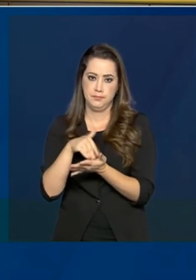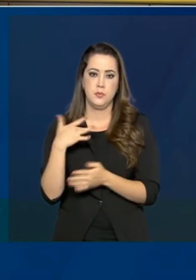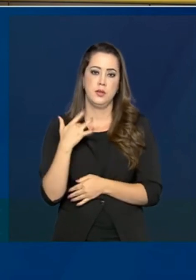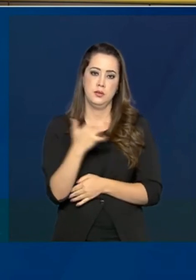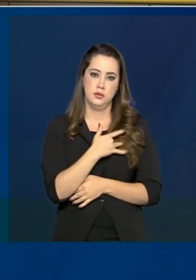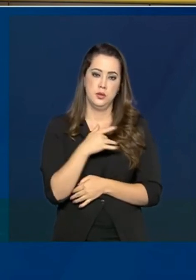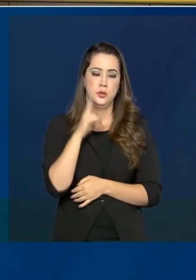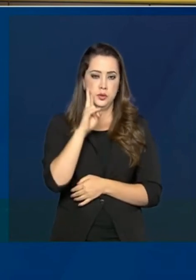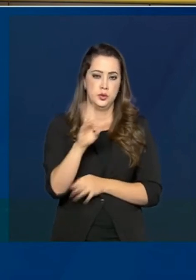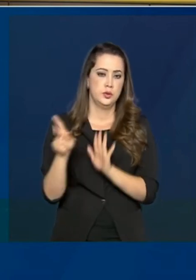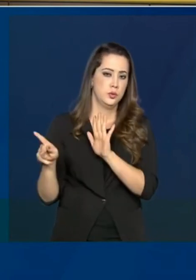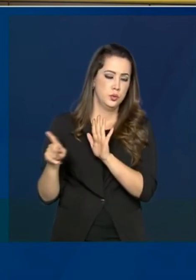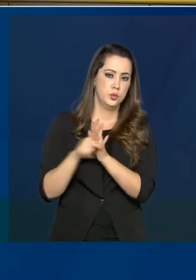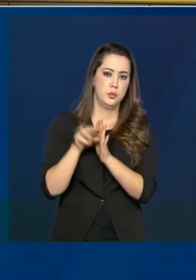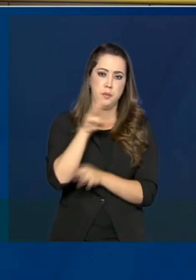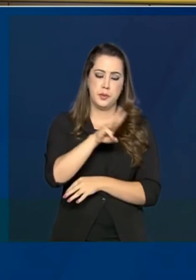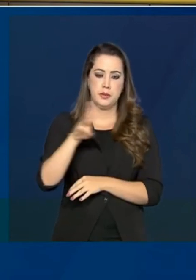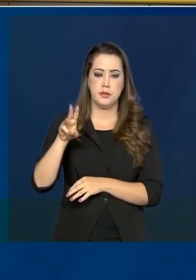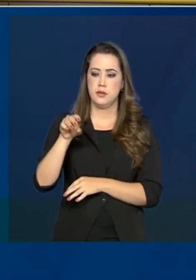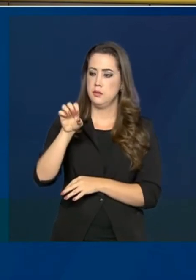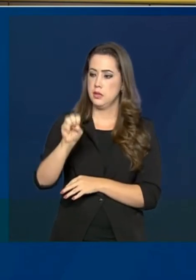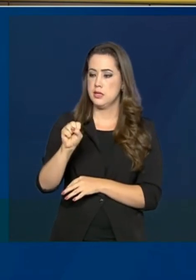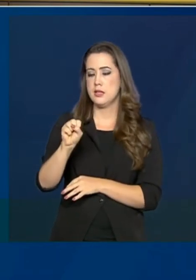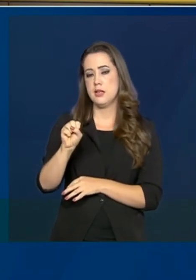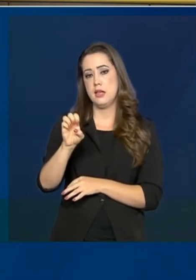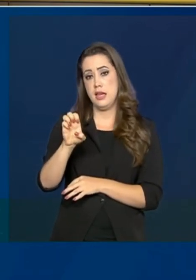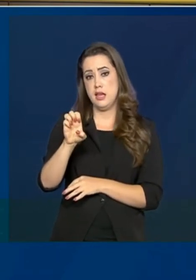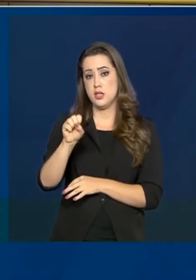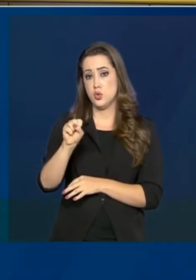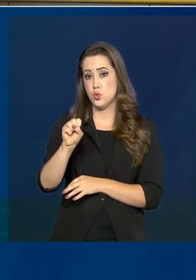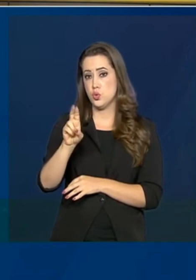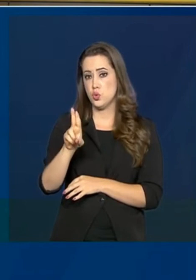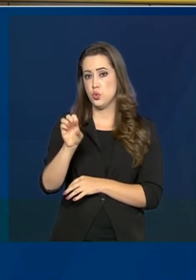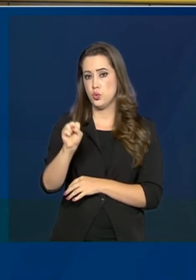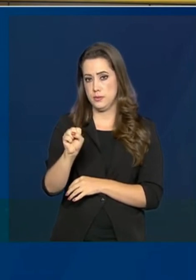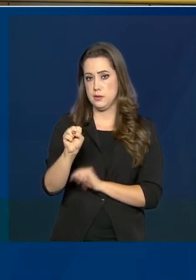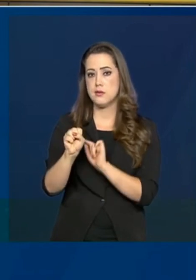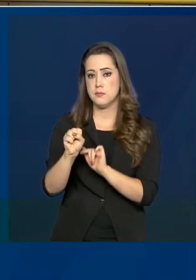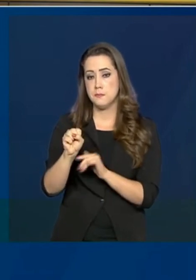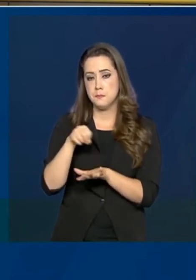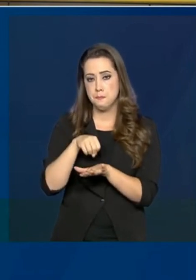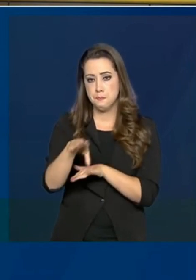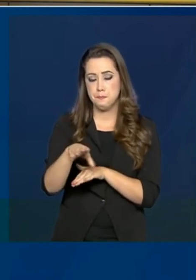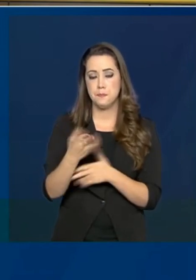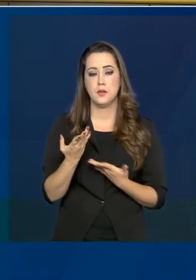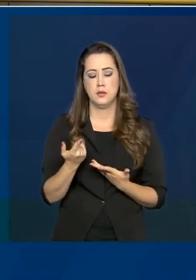saúde dentro do sistema ESUS Notifica e também disponíveis para